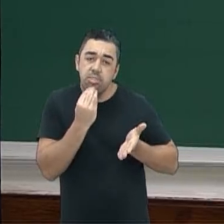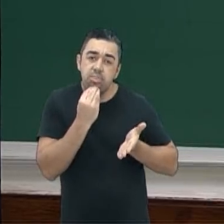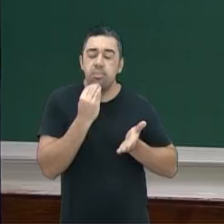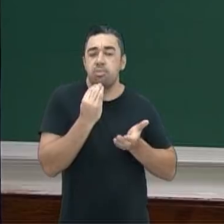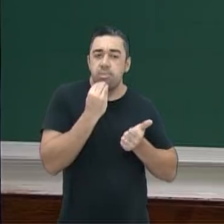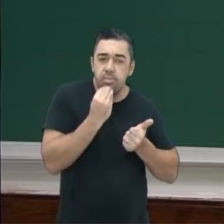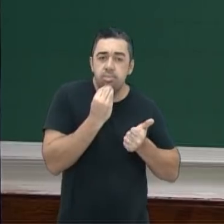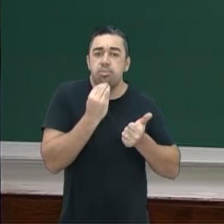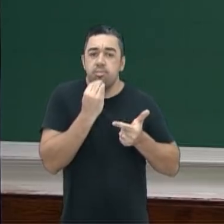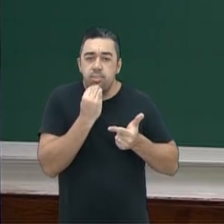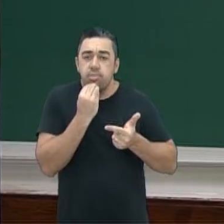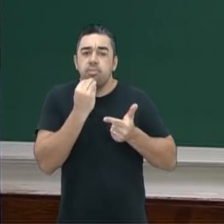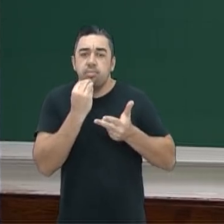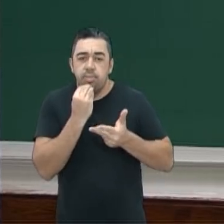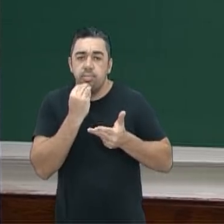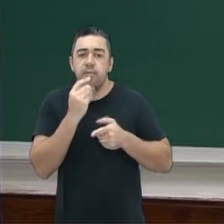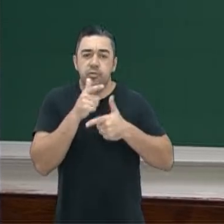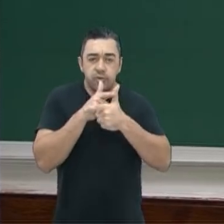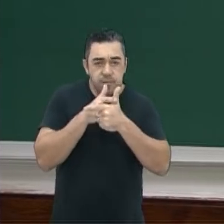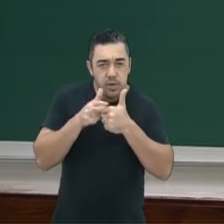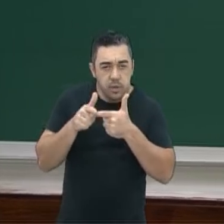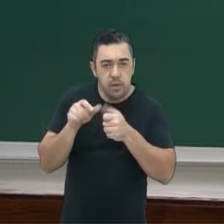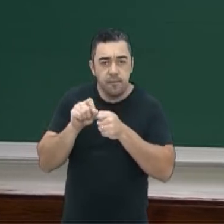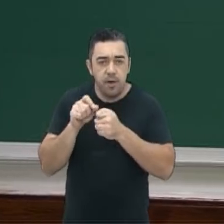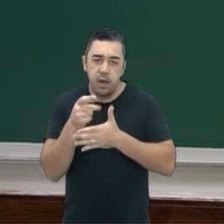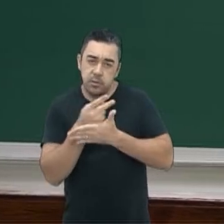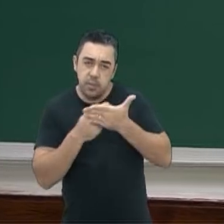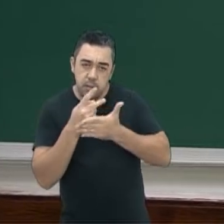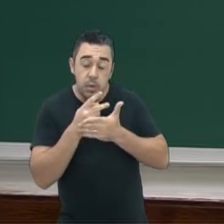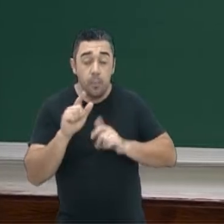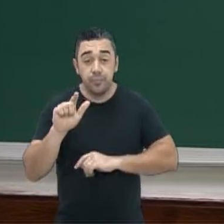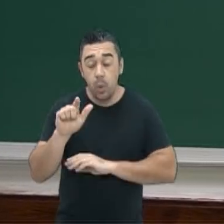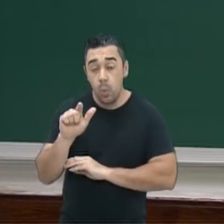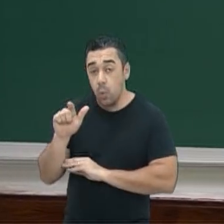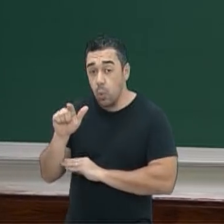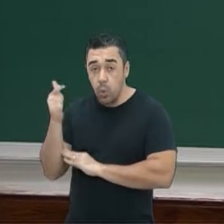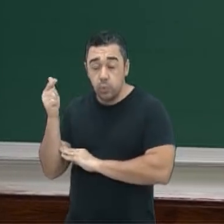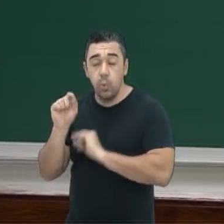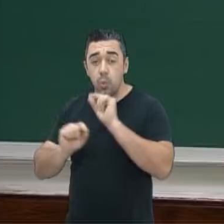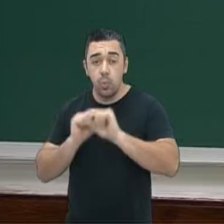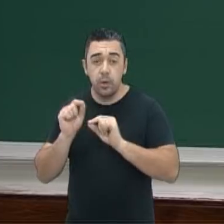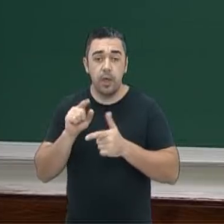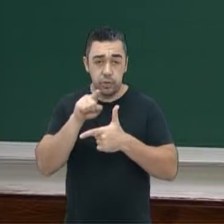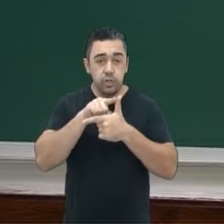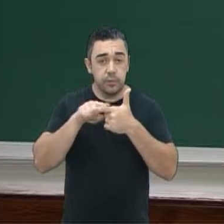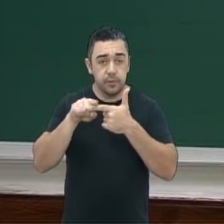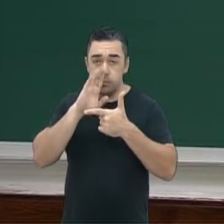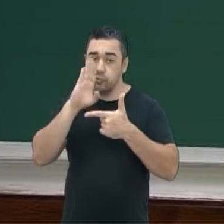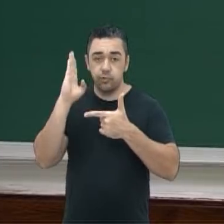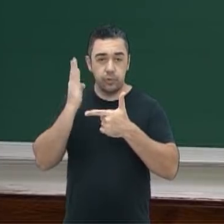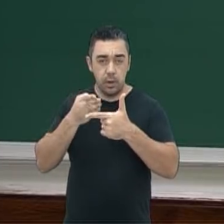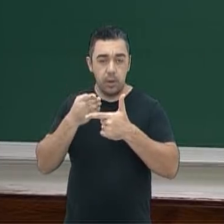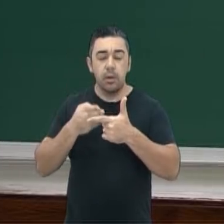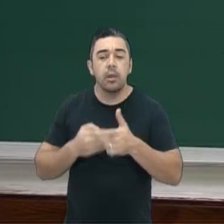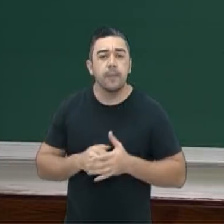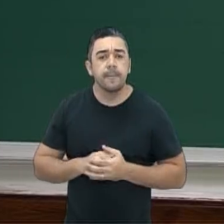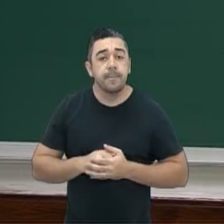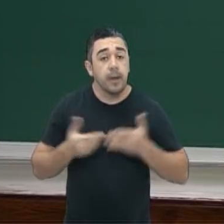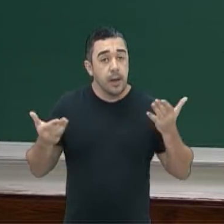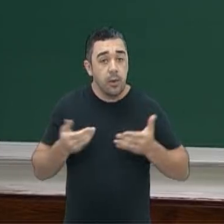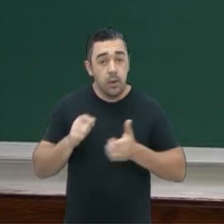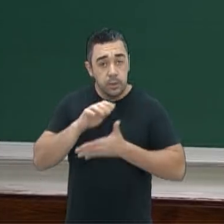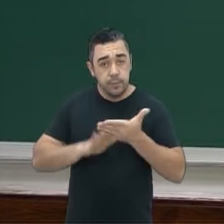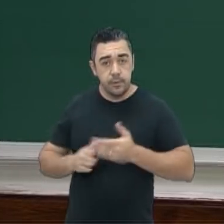né? Ah, vou tentando aqui, vou dividir, vou fazer o desenho. E o outro era por divisão. Para esse